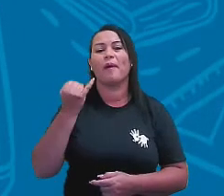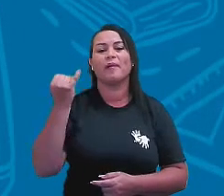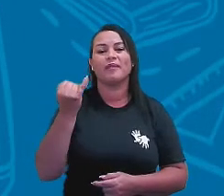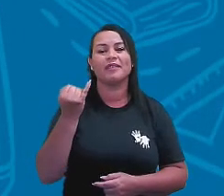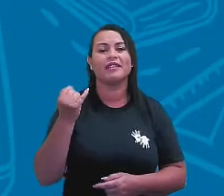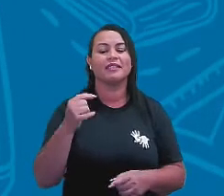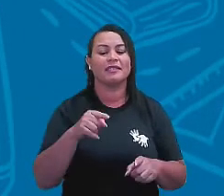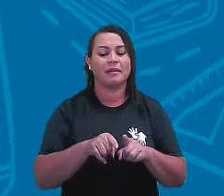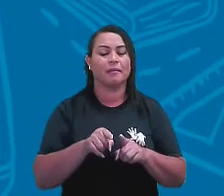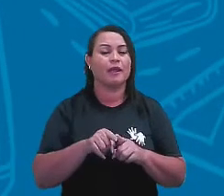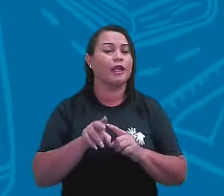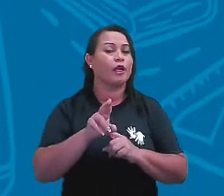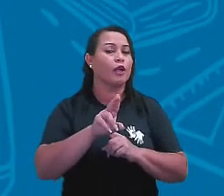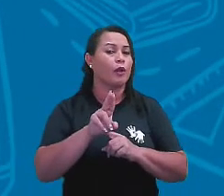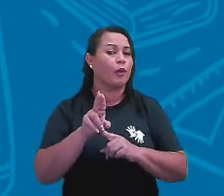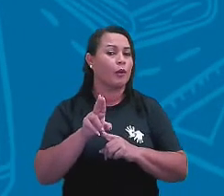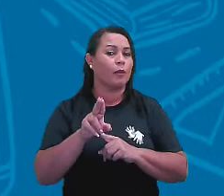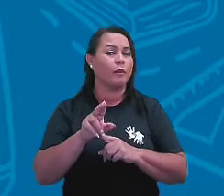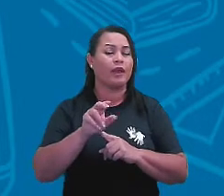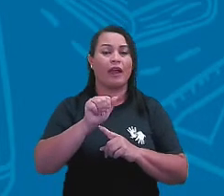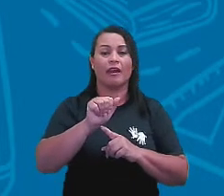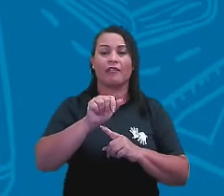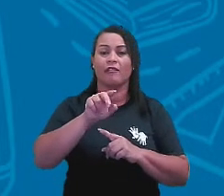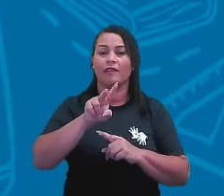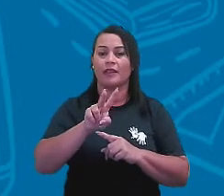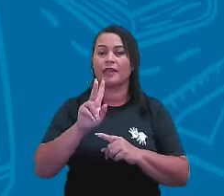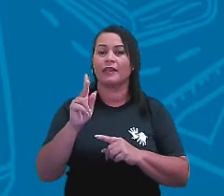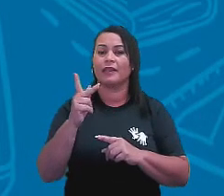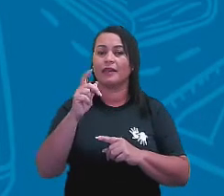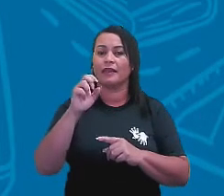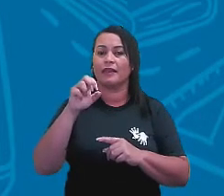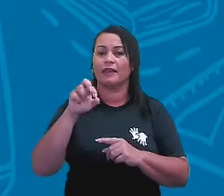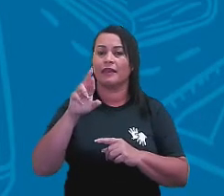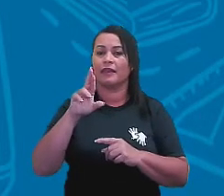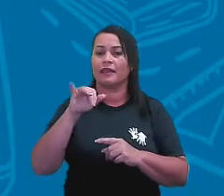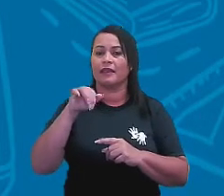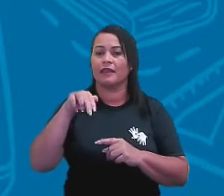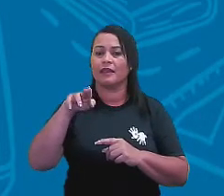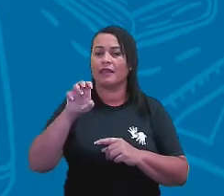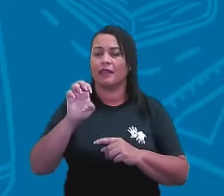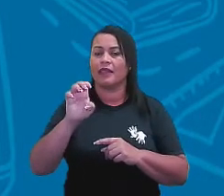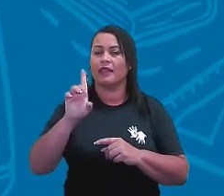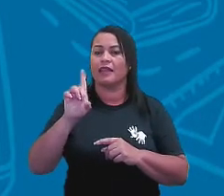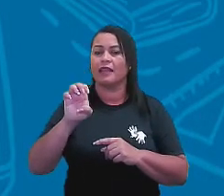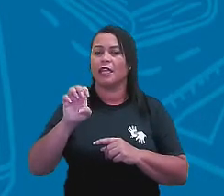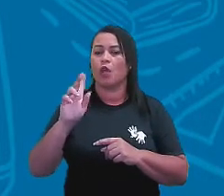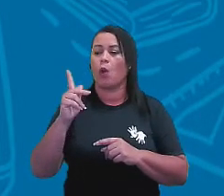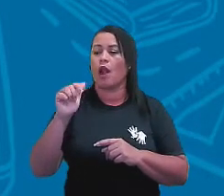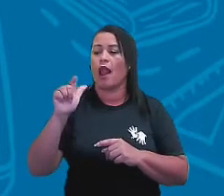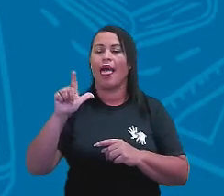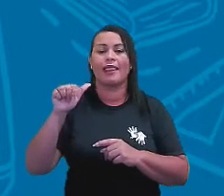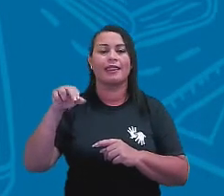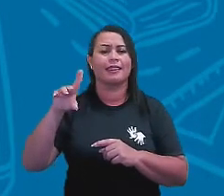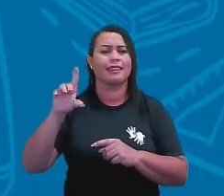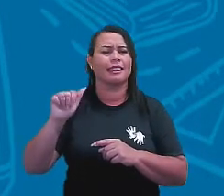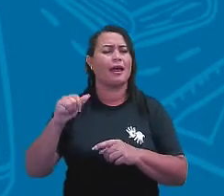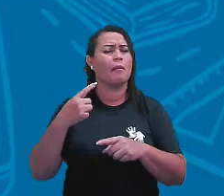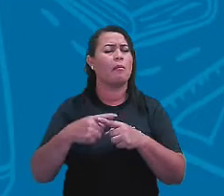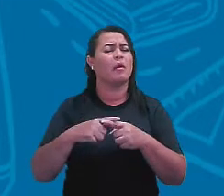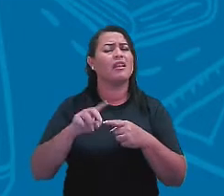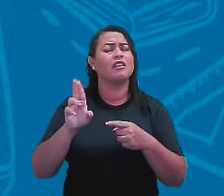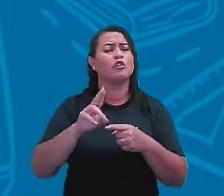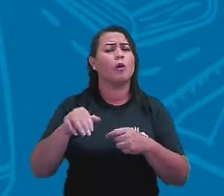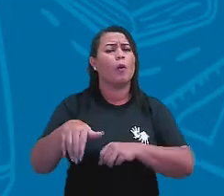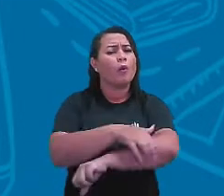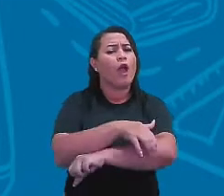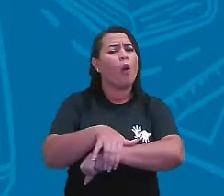que também é chamada de Avenida Henrique de Holanda. Por que será que tem esses nomes, né?